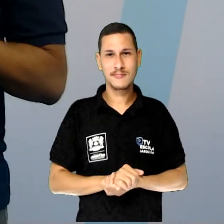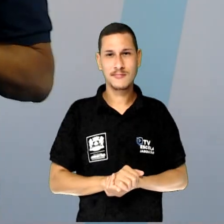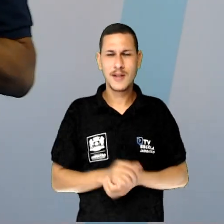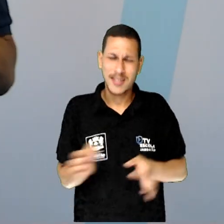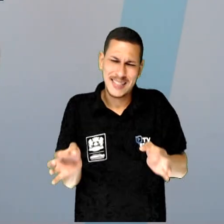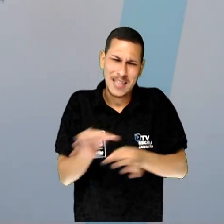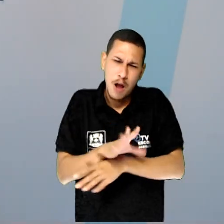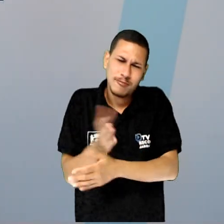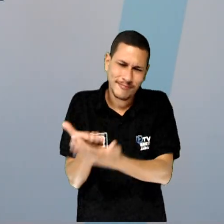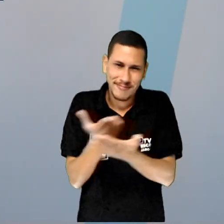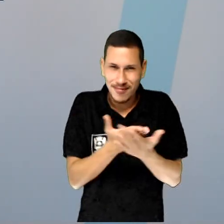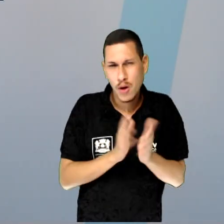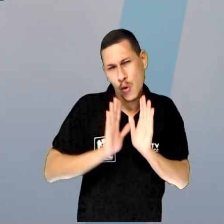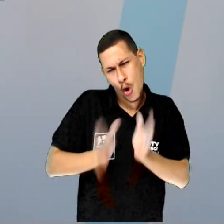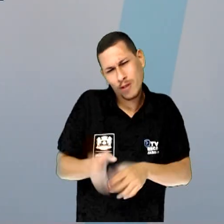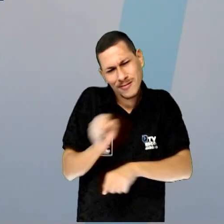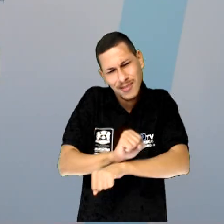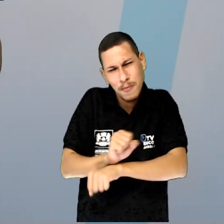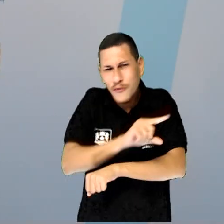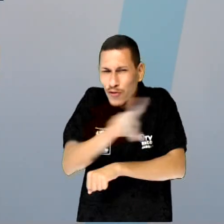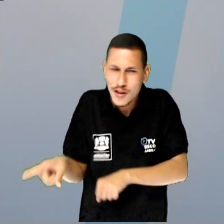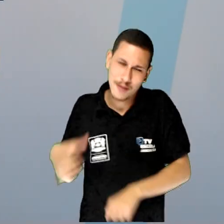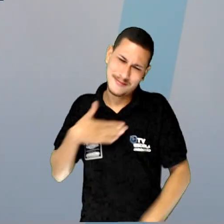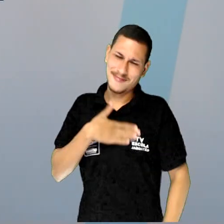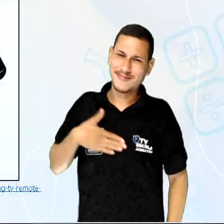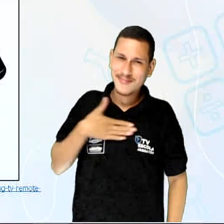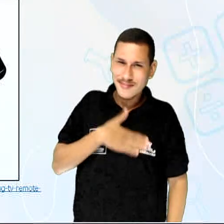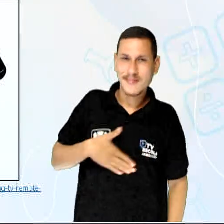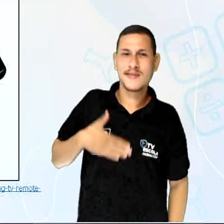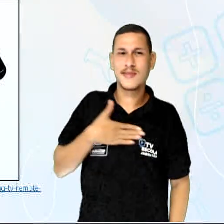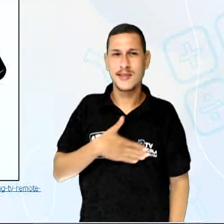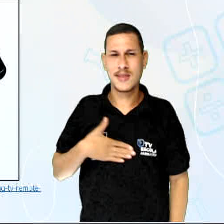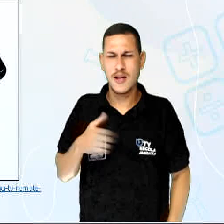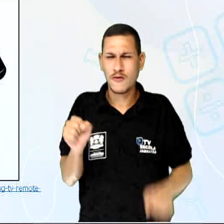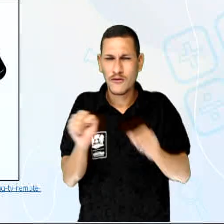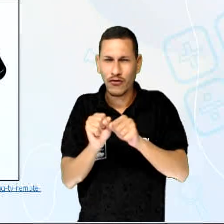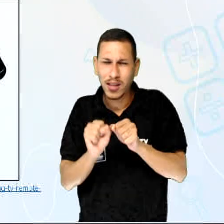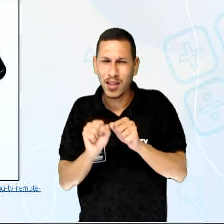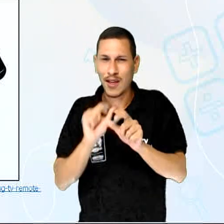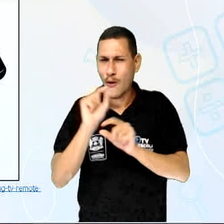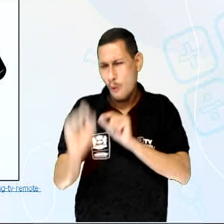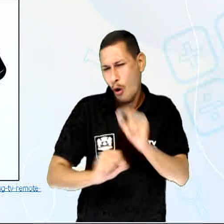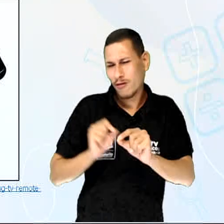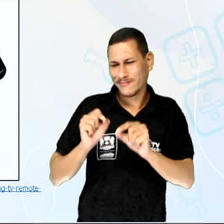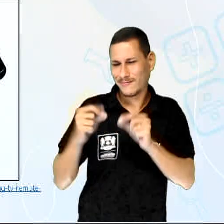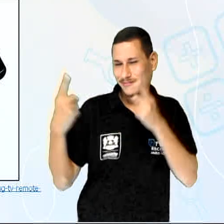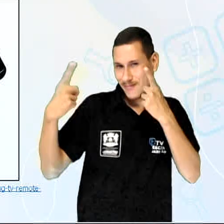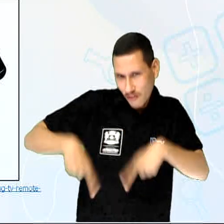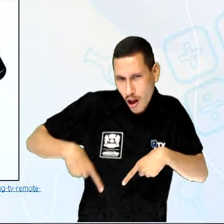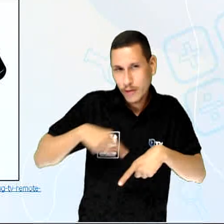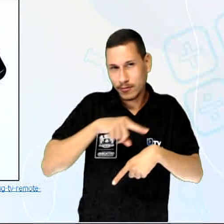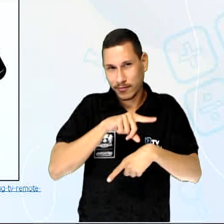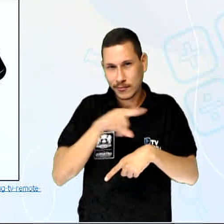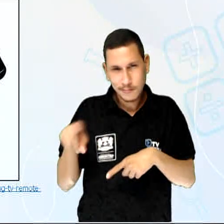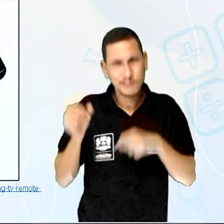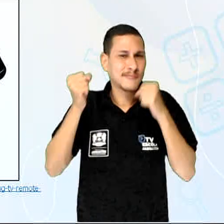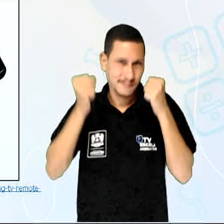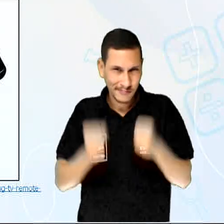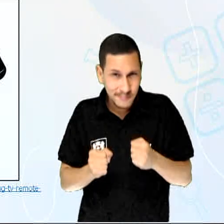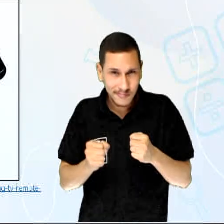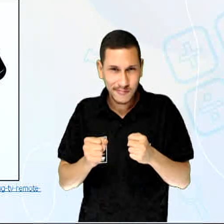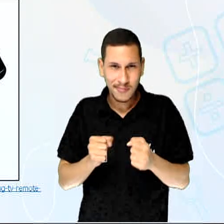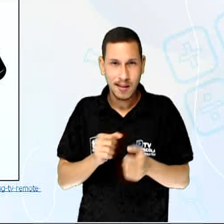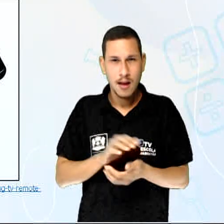a nossa aula de hoje, que eu espero que vocês tenham gostado, eu vou fazer esse desafio com que você possa